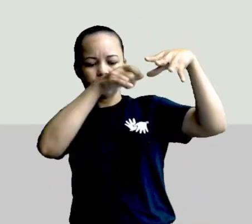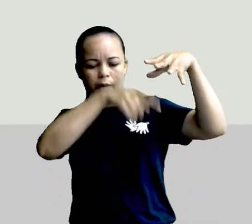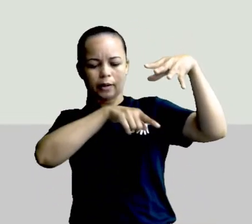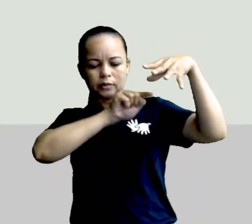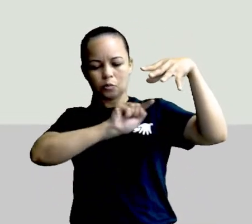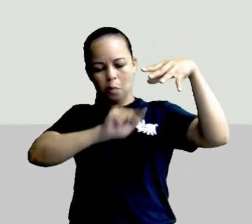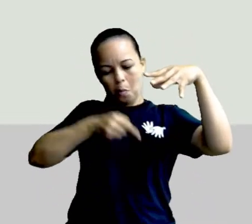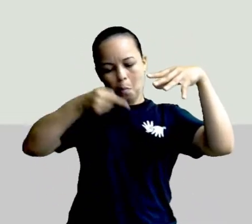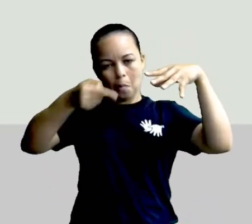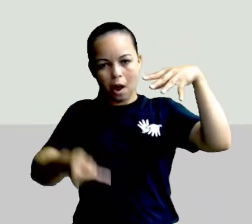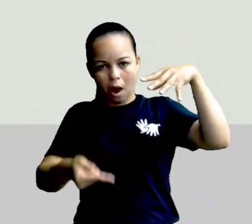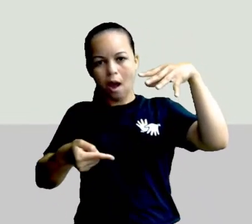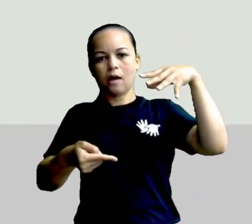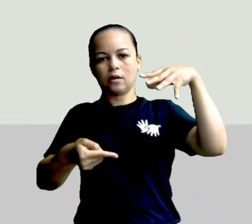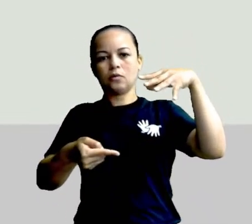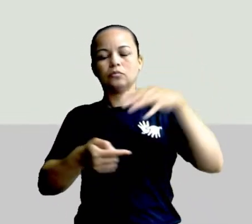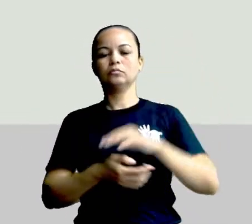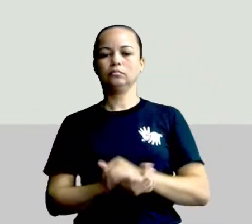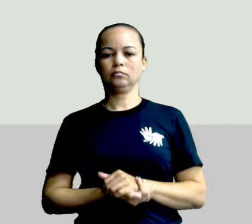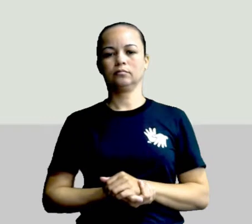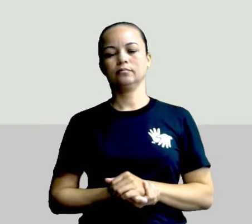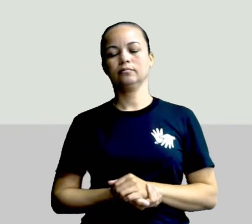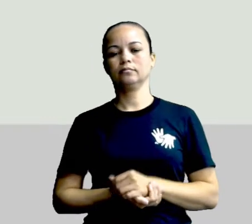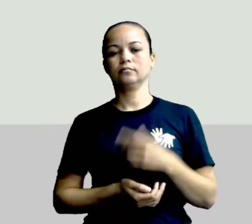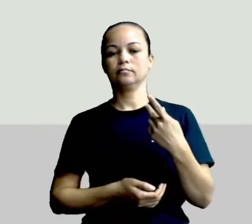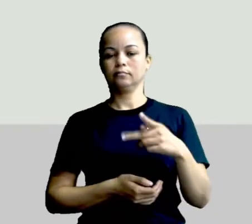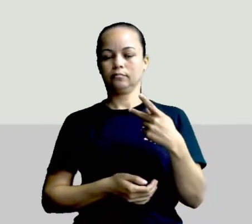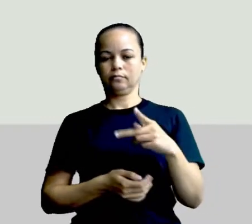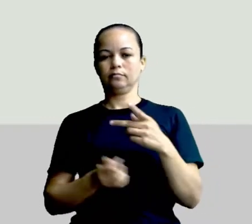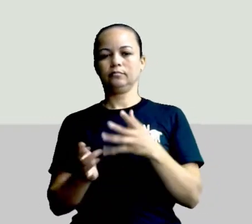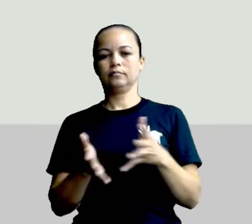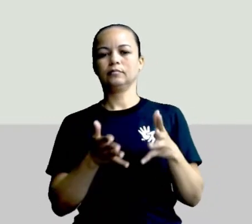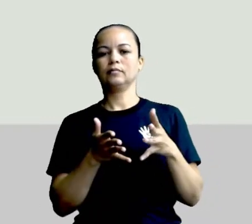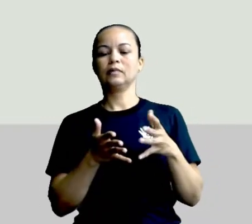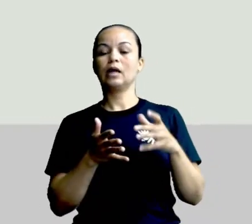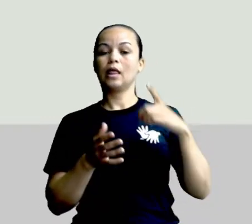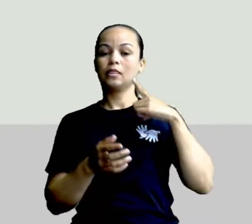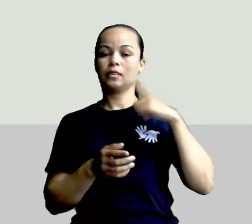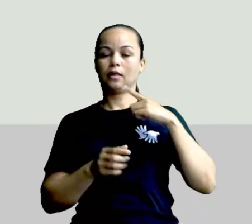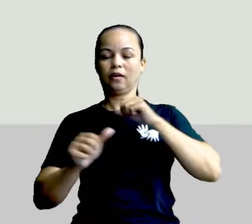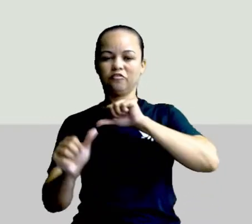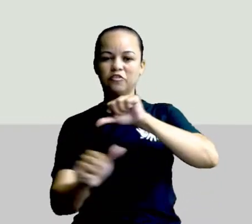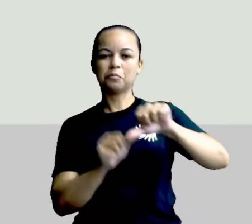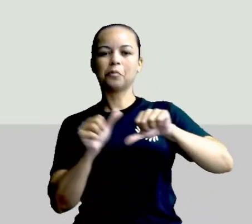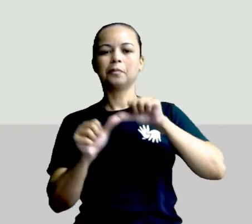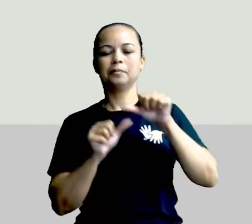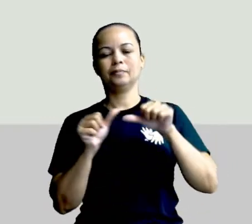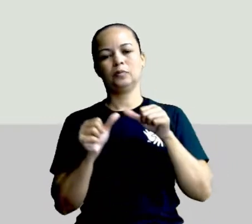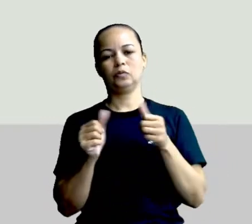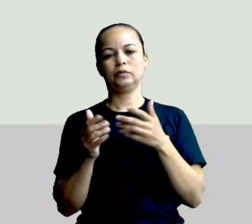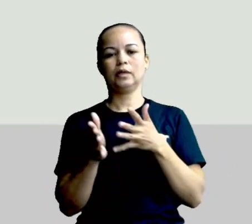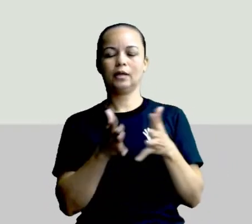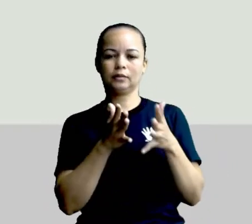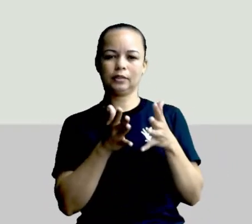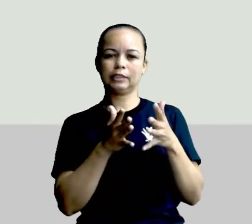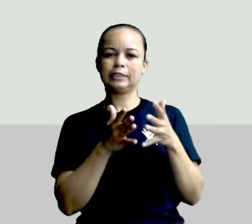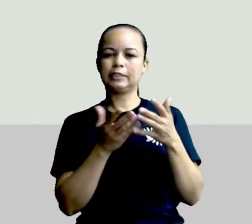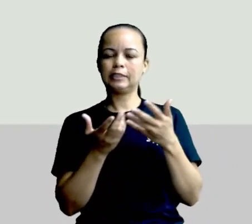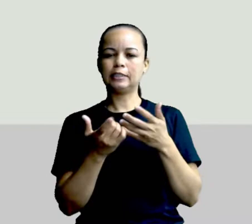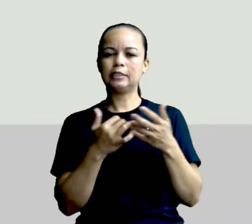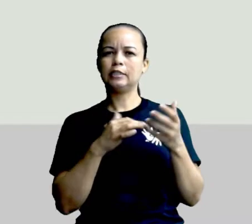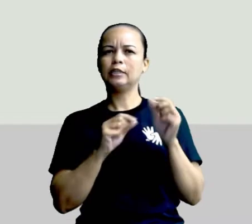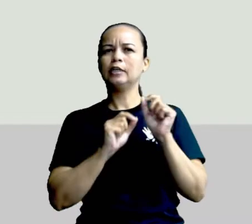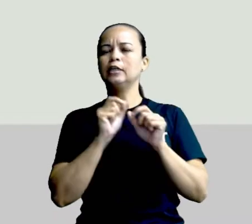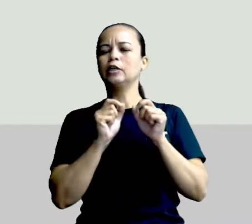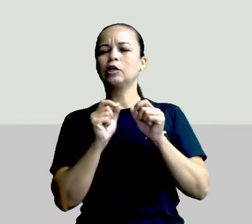passa de um meio para outro. Então, nesse caso aí, há uma mudança